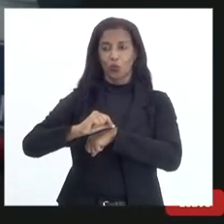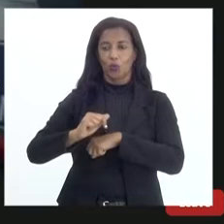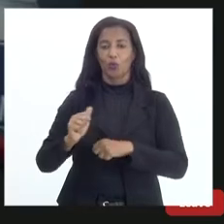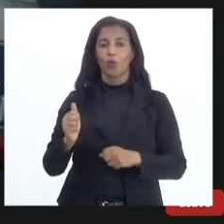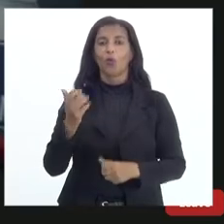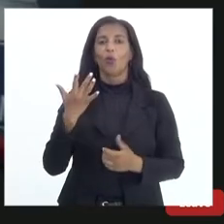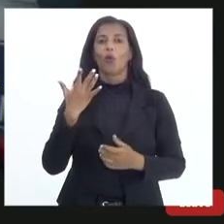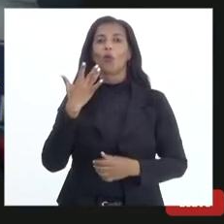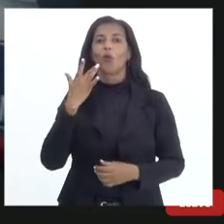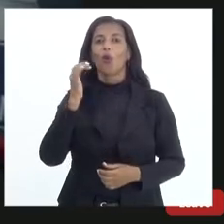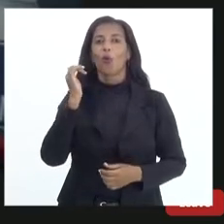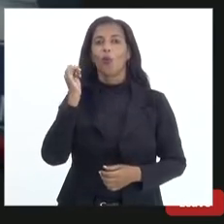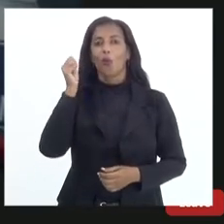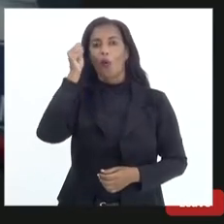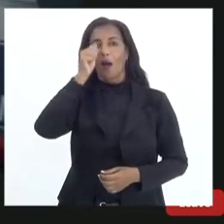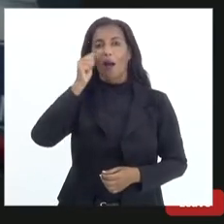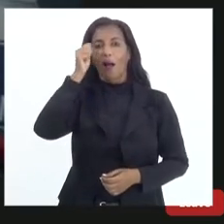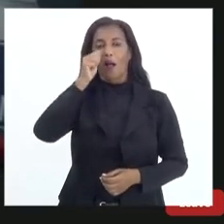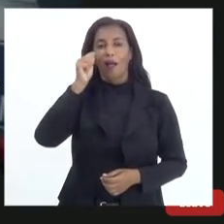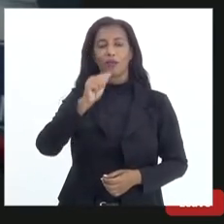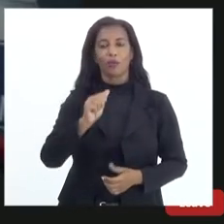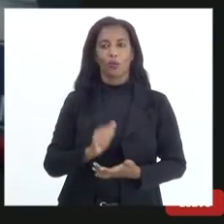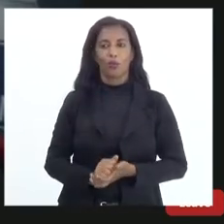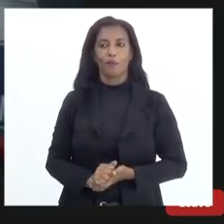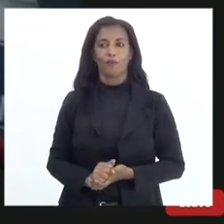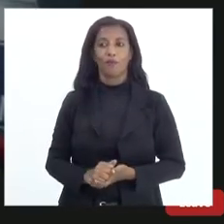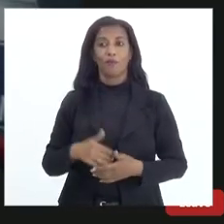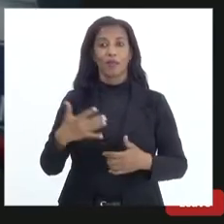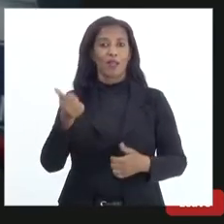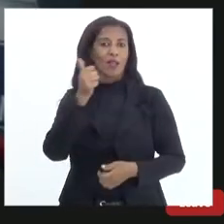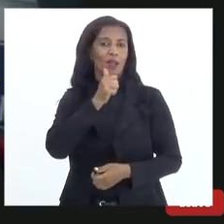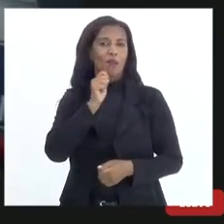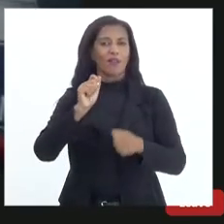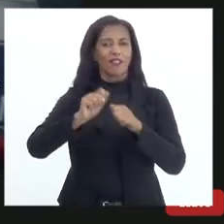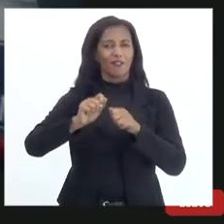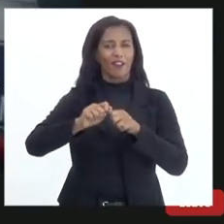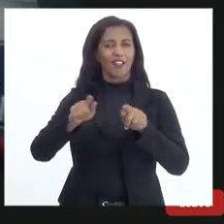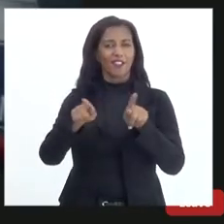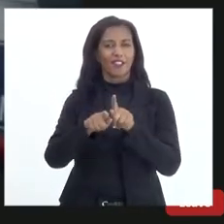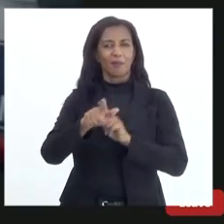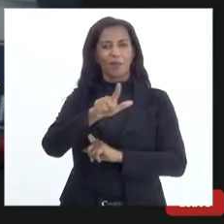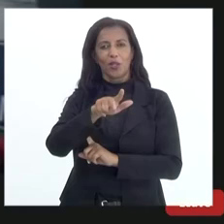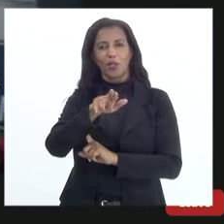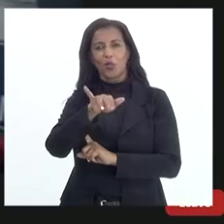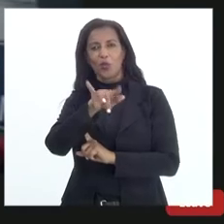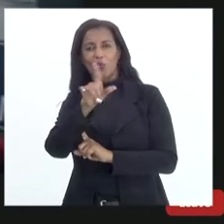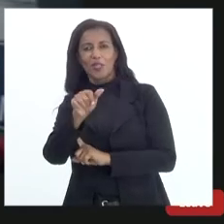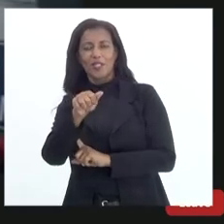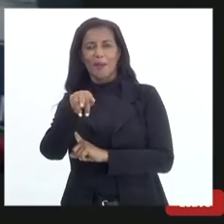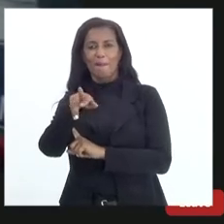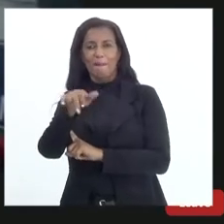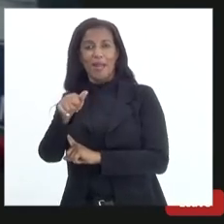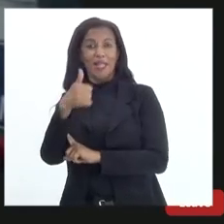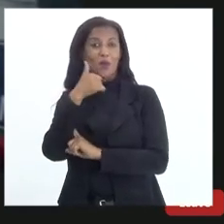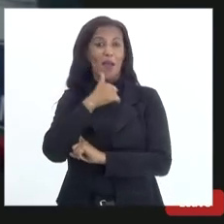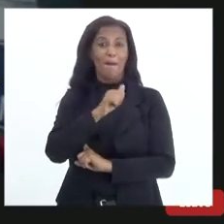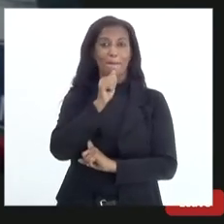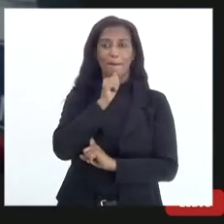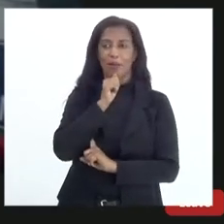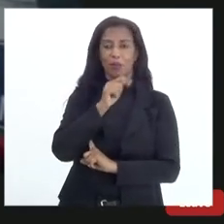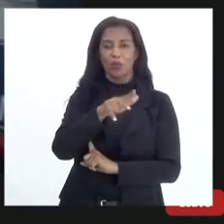ator Del Garcês e também a atriz que faz, a Luísa Maim, né, a mãe do Luiz Gama, é a